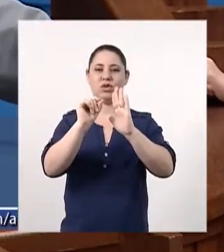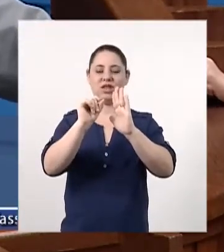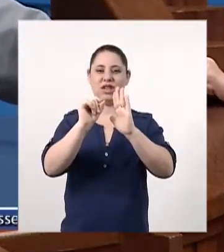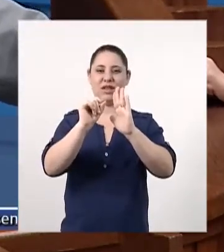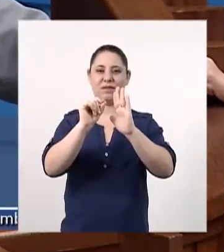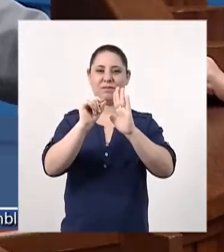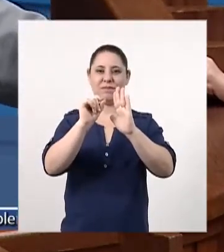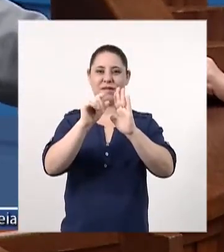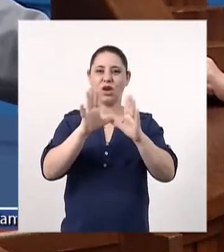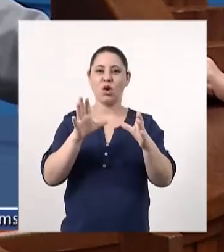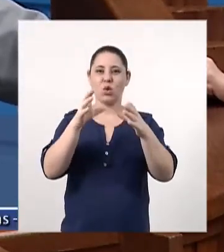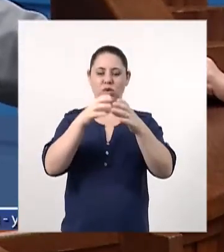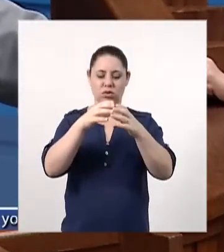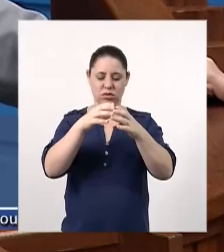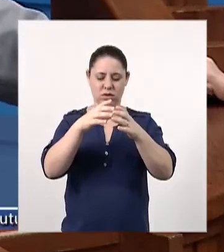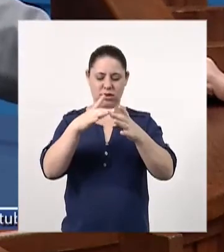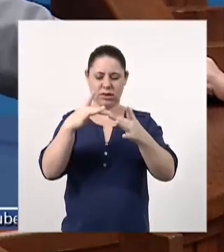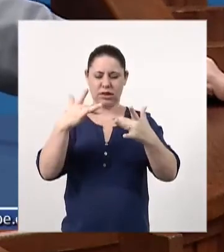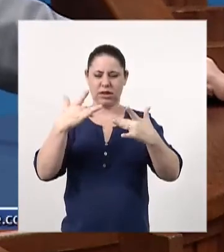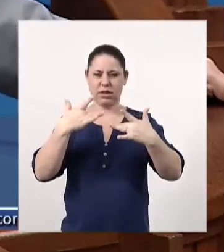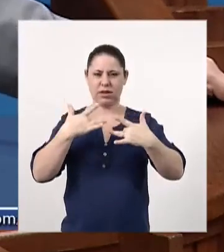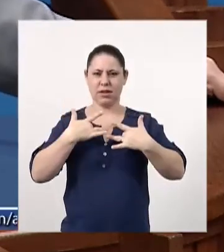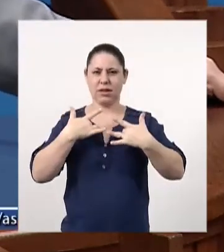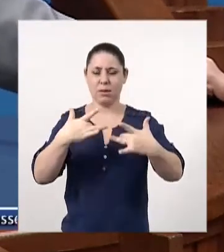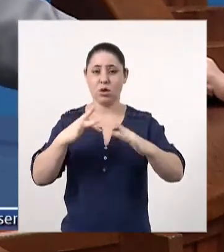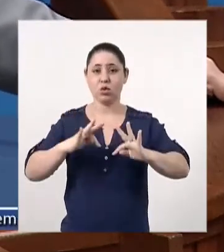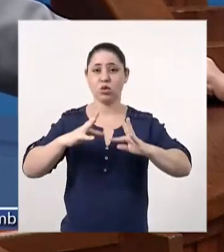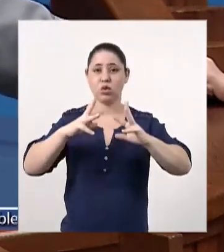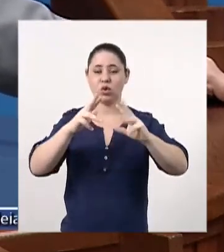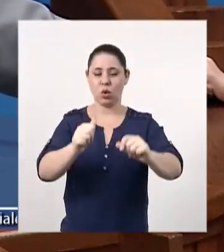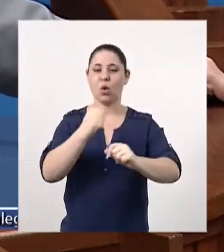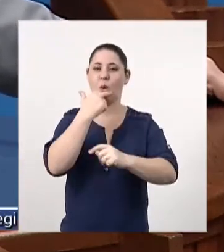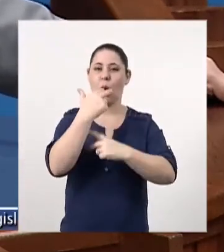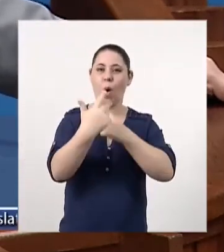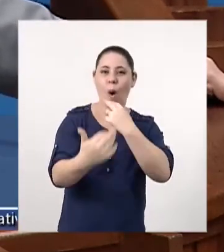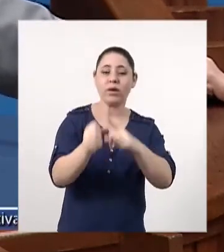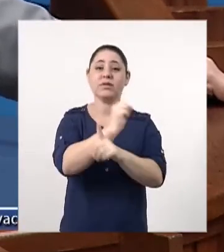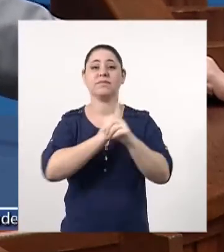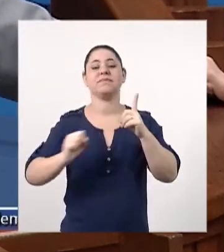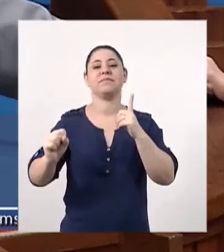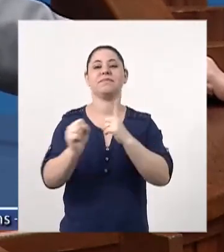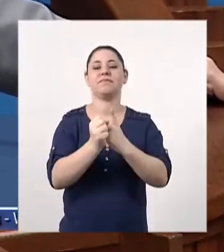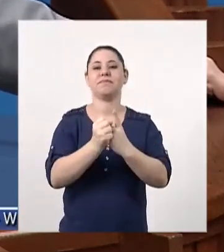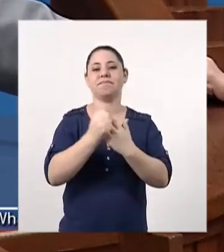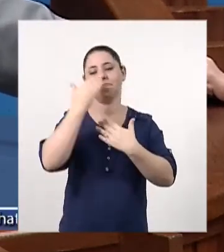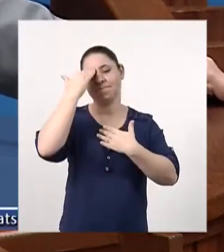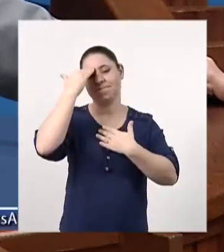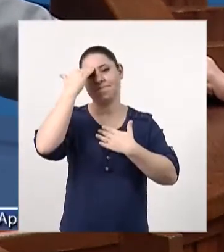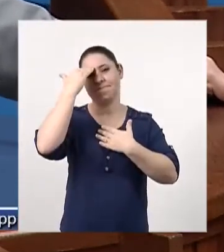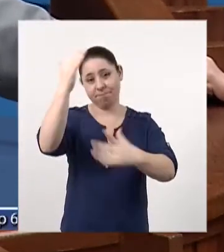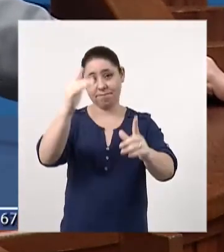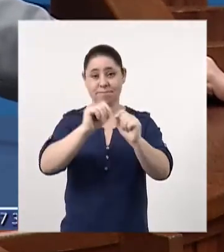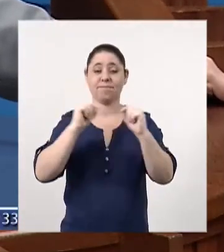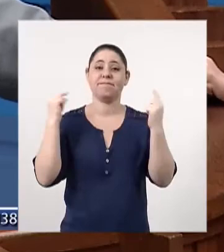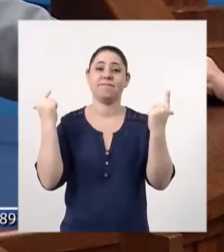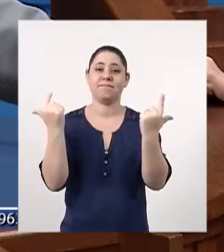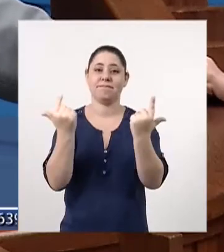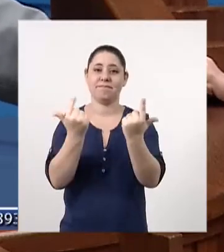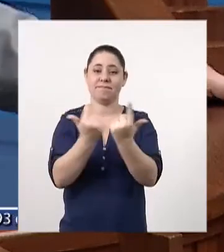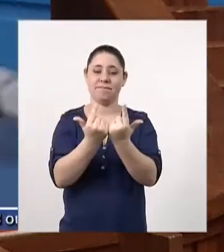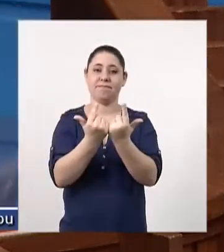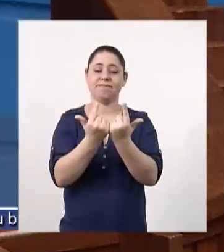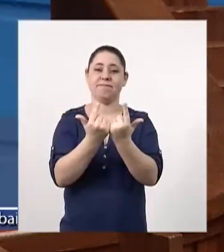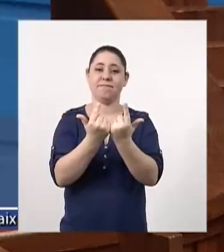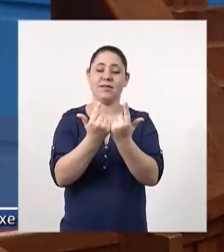ressonância do sentimento de todas as cores e matizes da nossa sociedade. Muito obrigado à Assembleia Legislativa